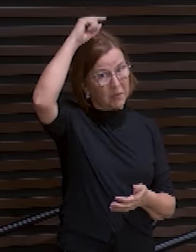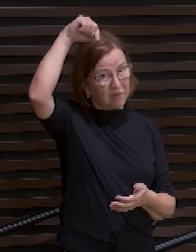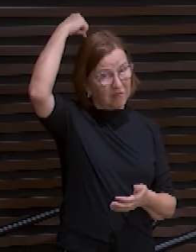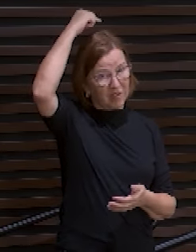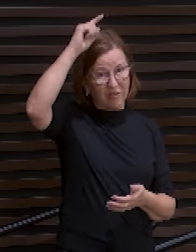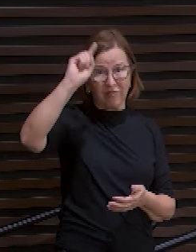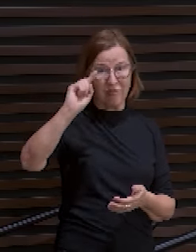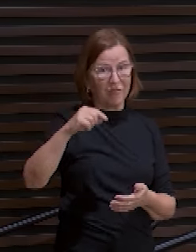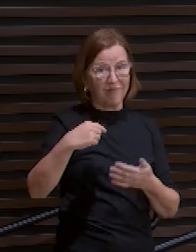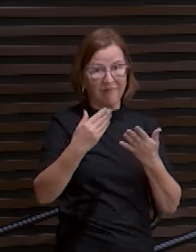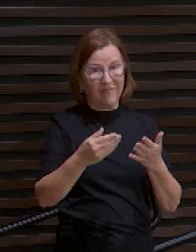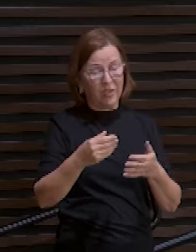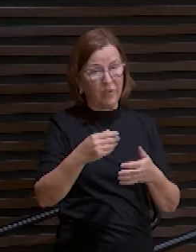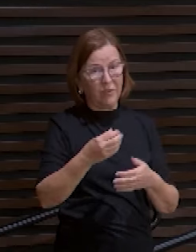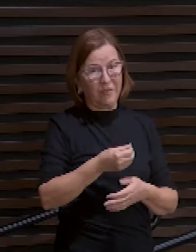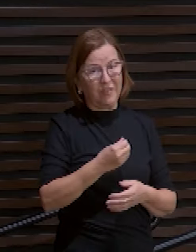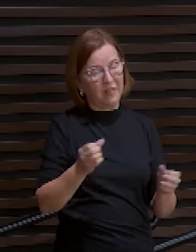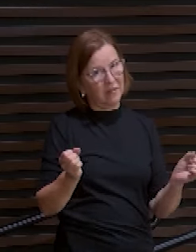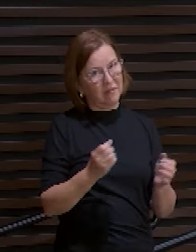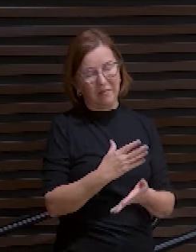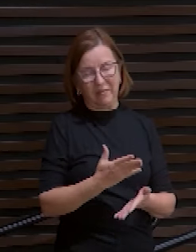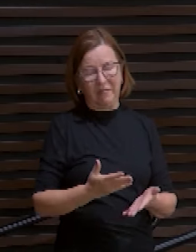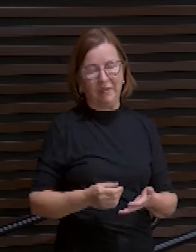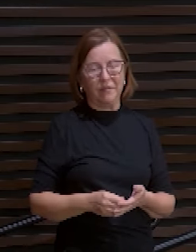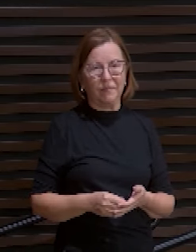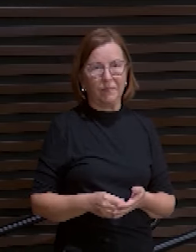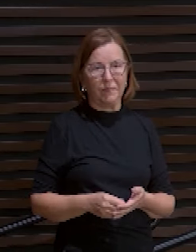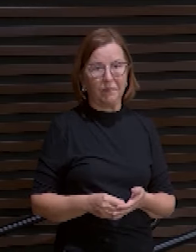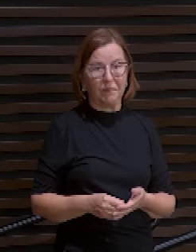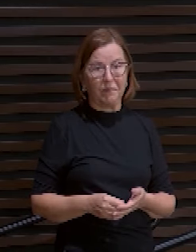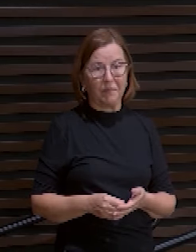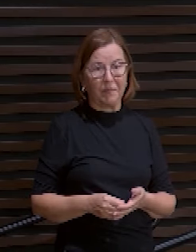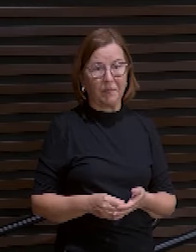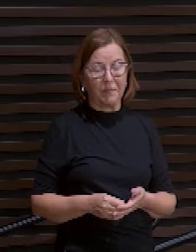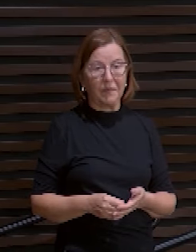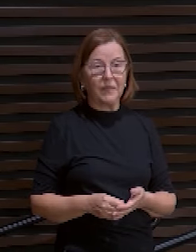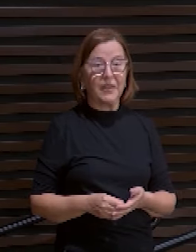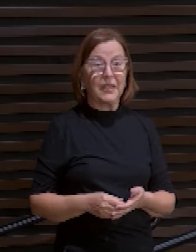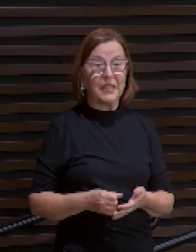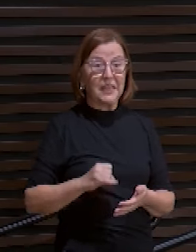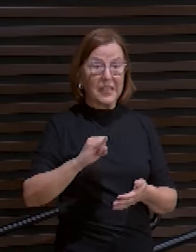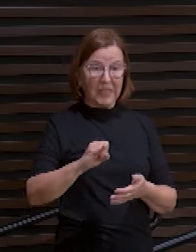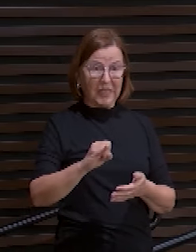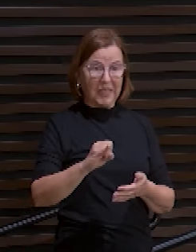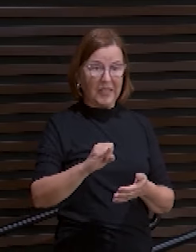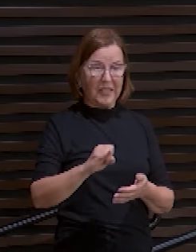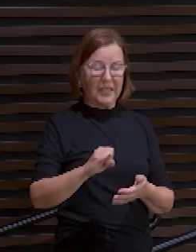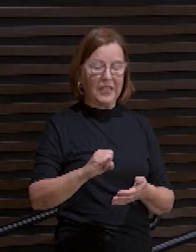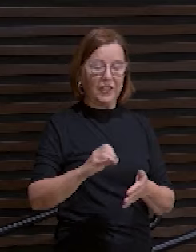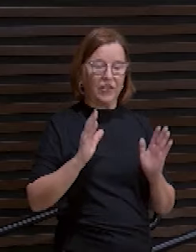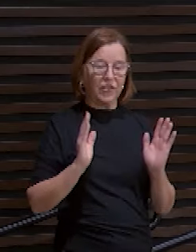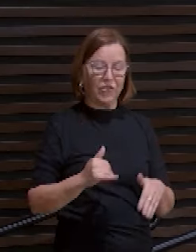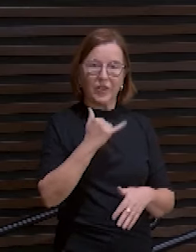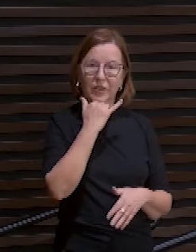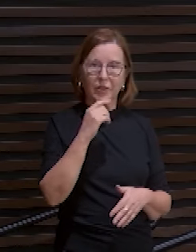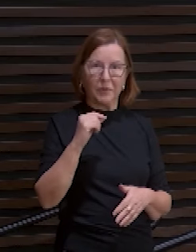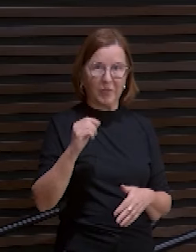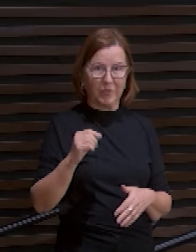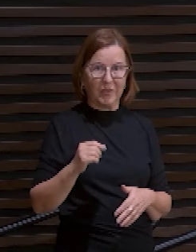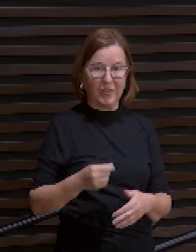claro isso uma vez redimido e uma vez vivificado produz o fruto